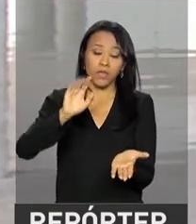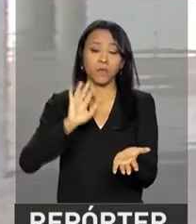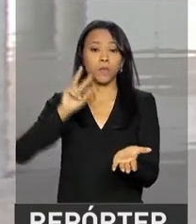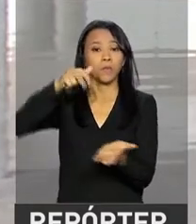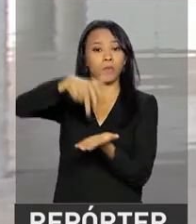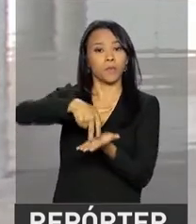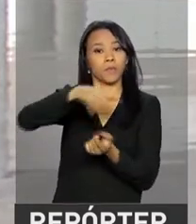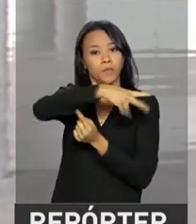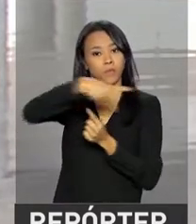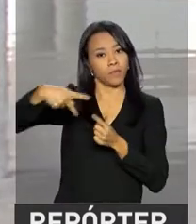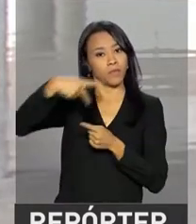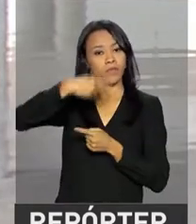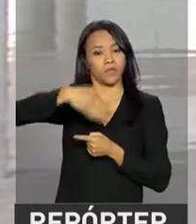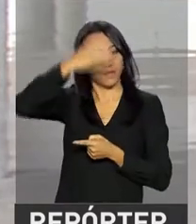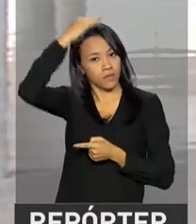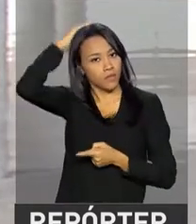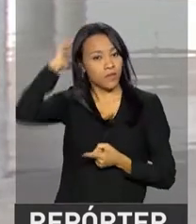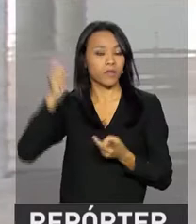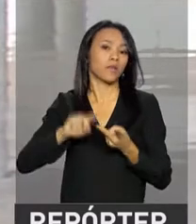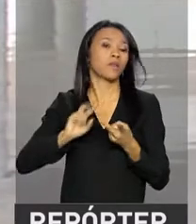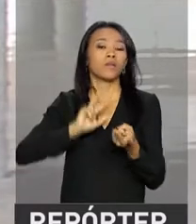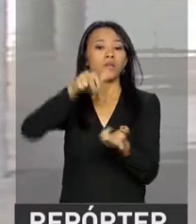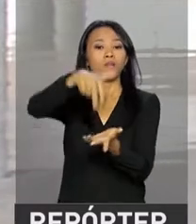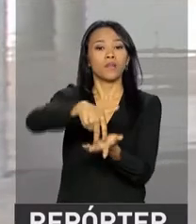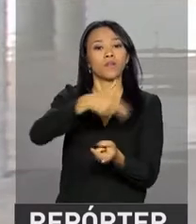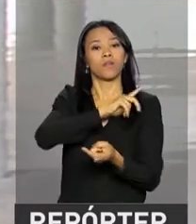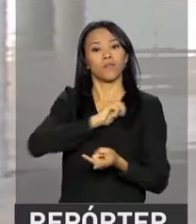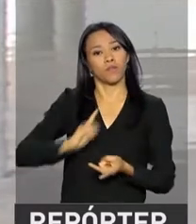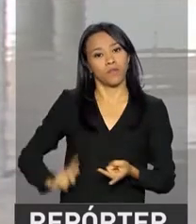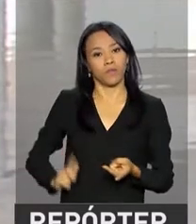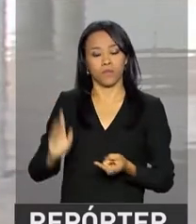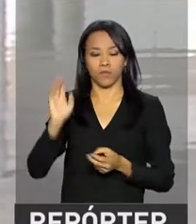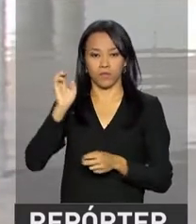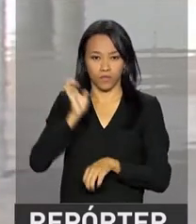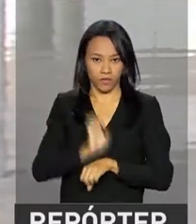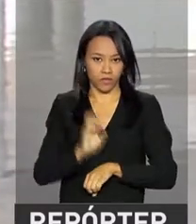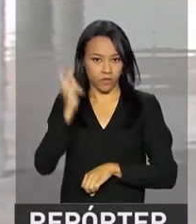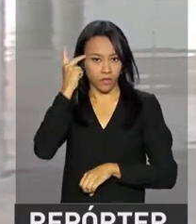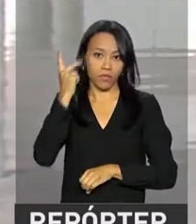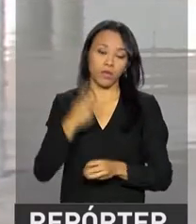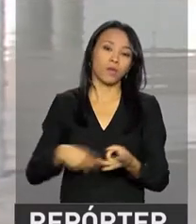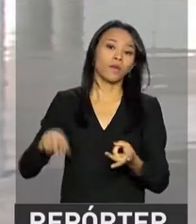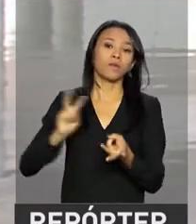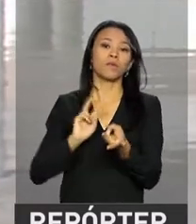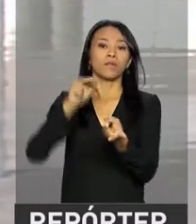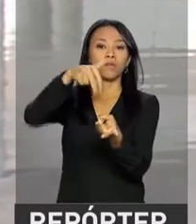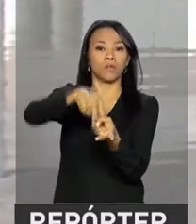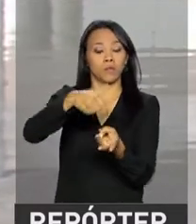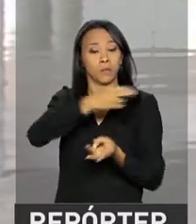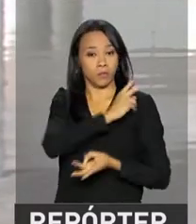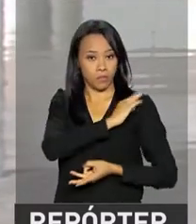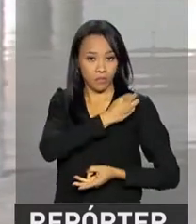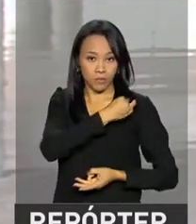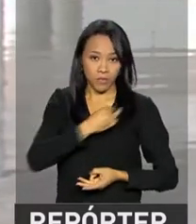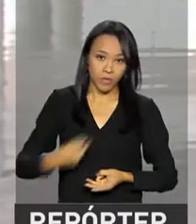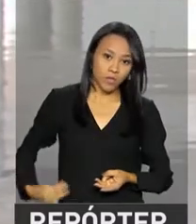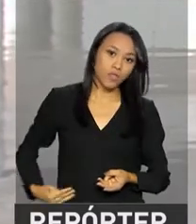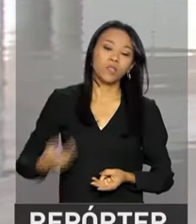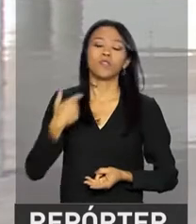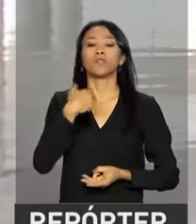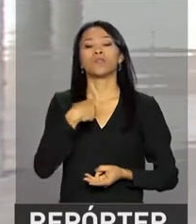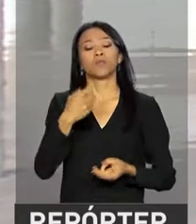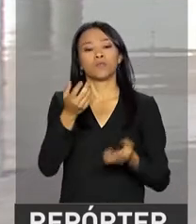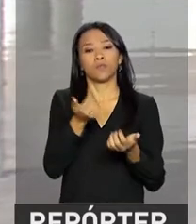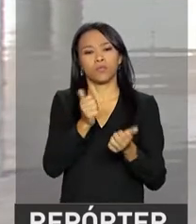do presidente michel temer e do governador de são paulo geraldo alckmin do ministro dos transportes maurício